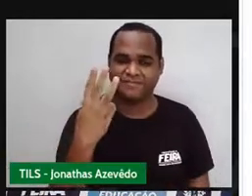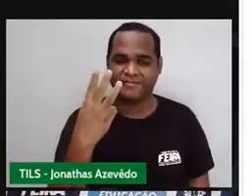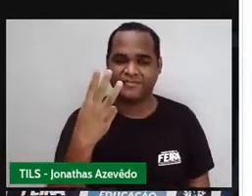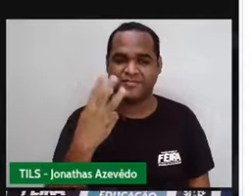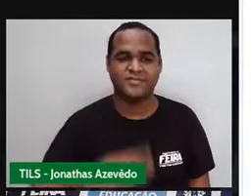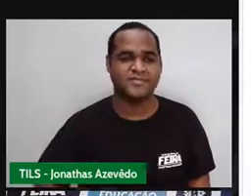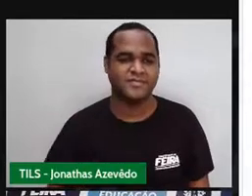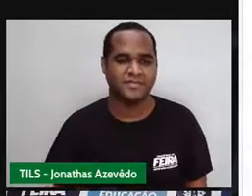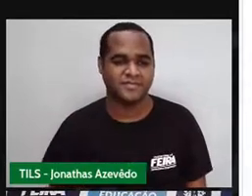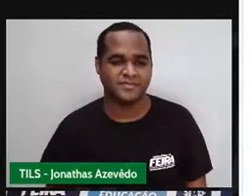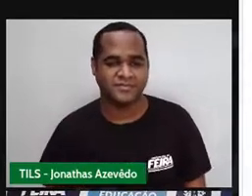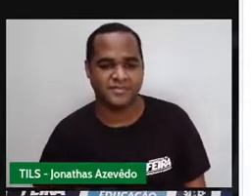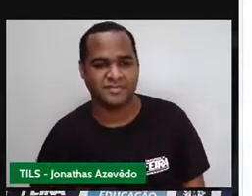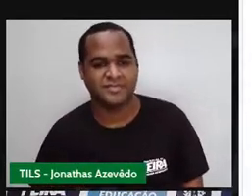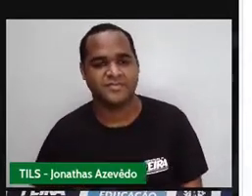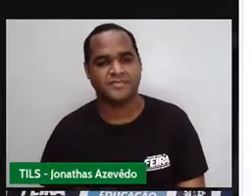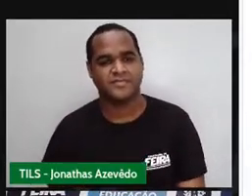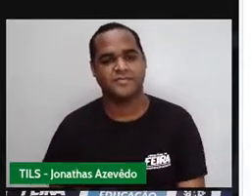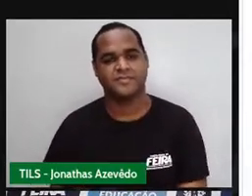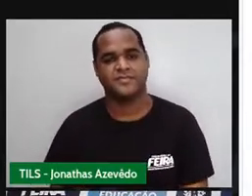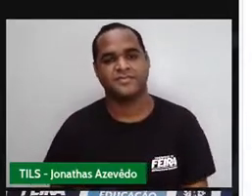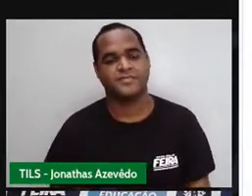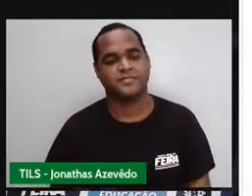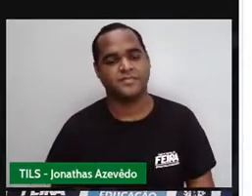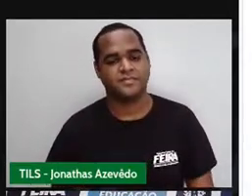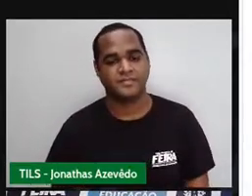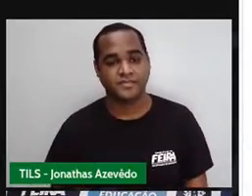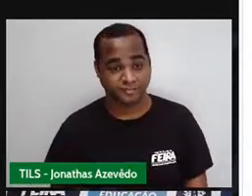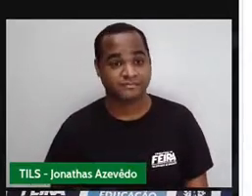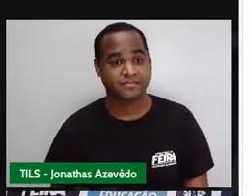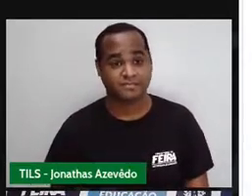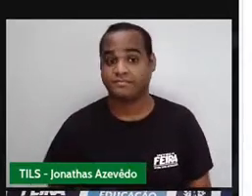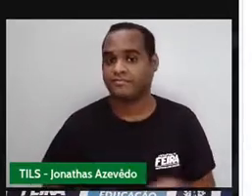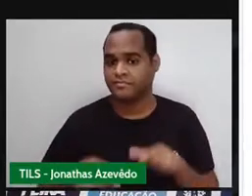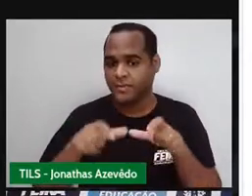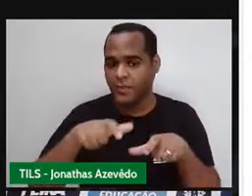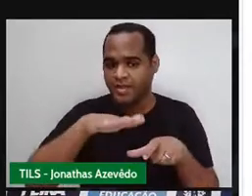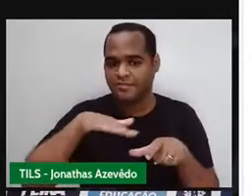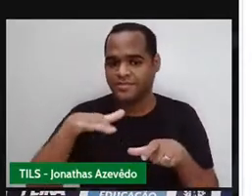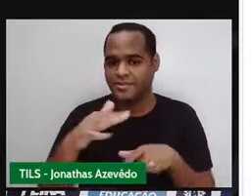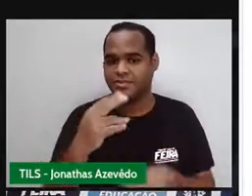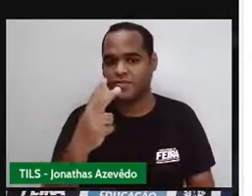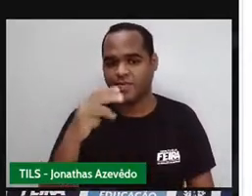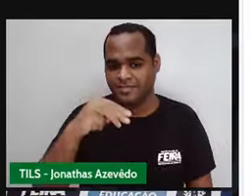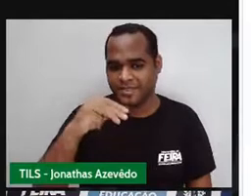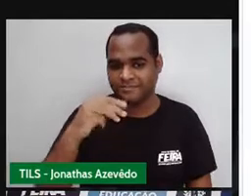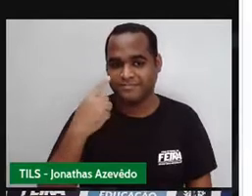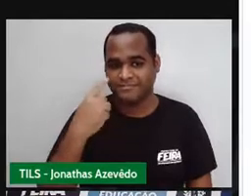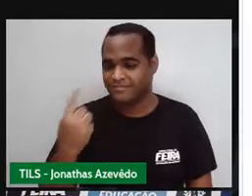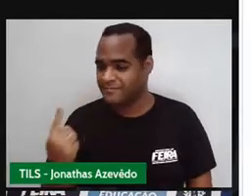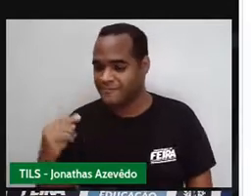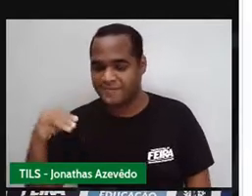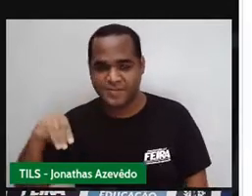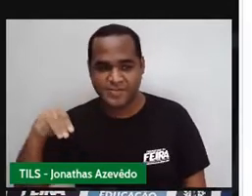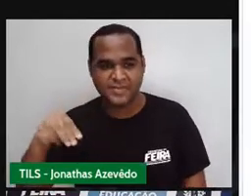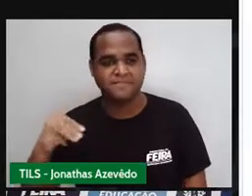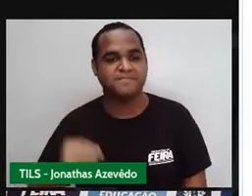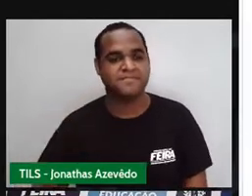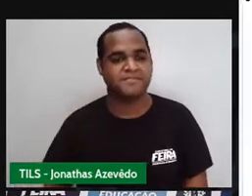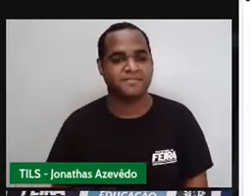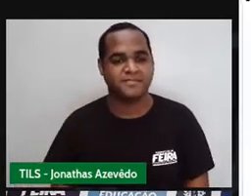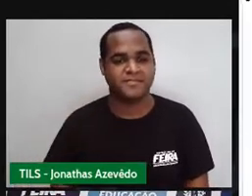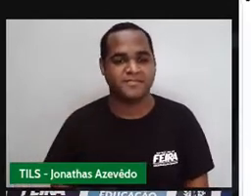esse pedaço aqui vai ter dois metros então a área daquela figura ali vai ser calculado assim ó